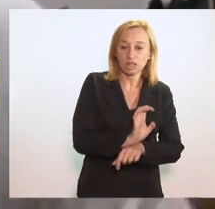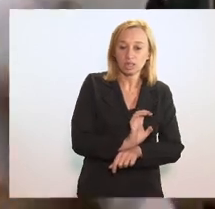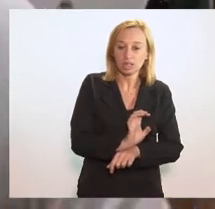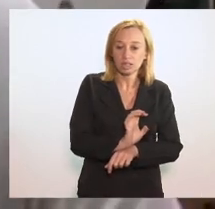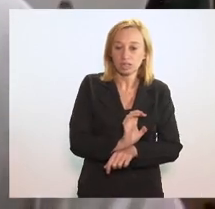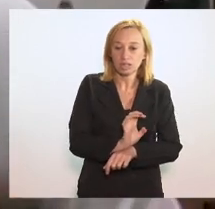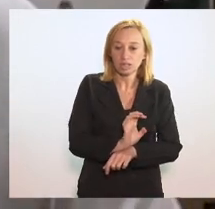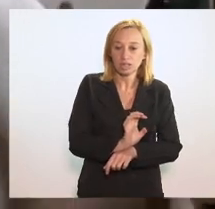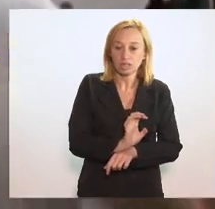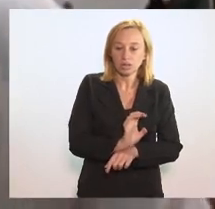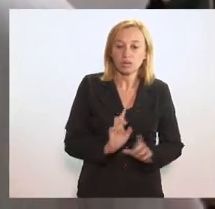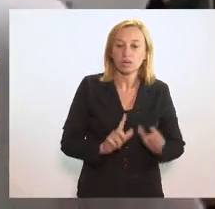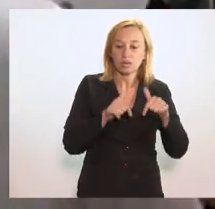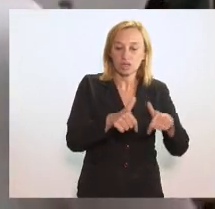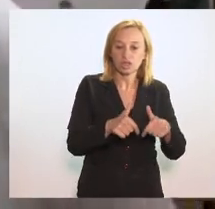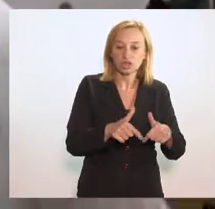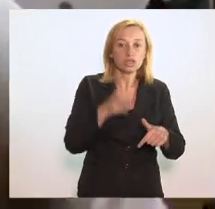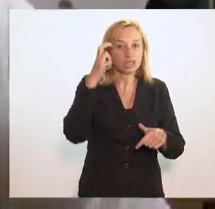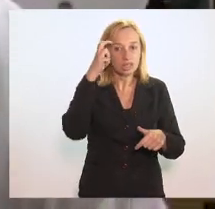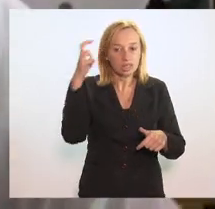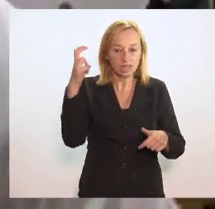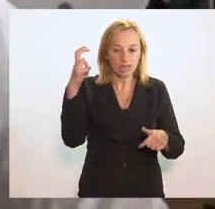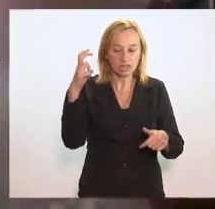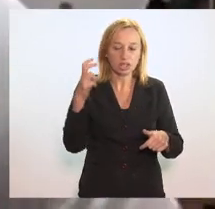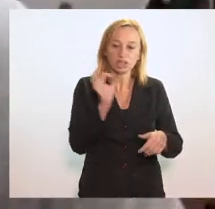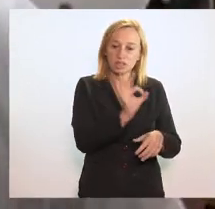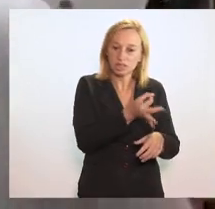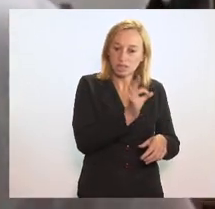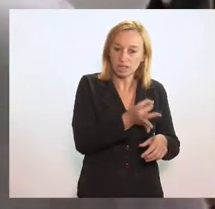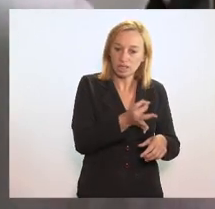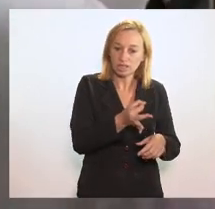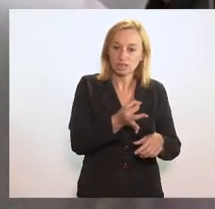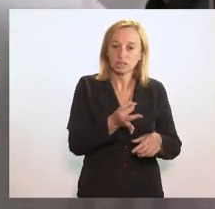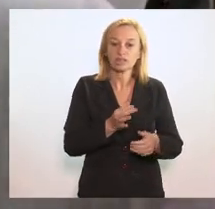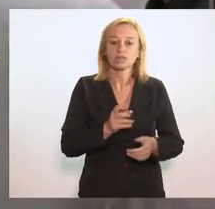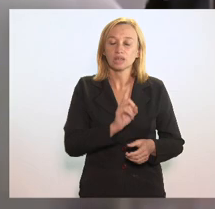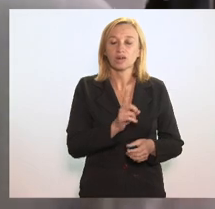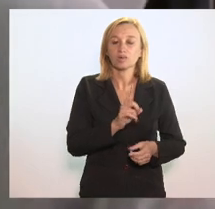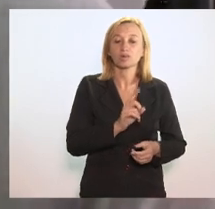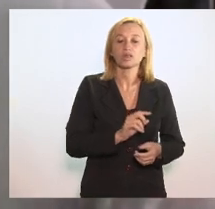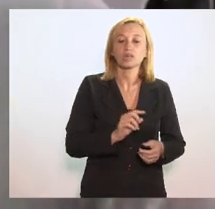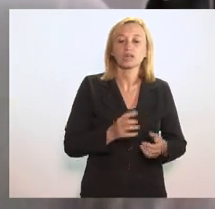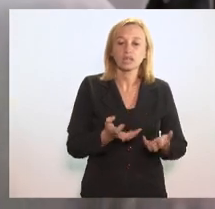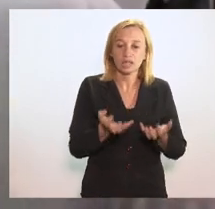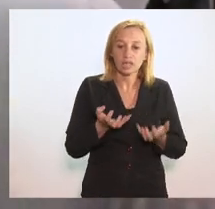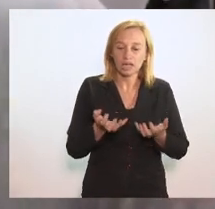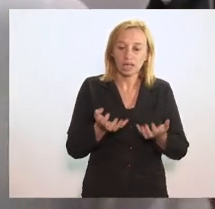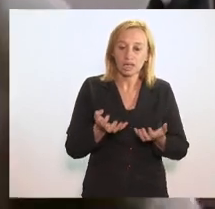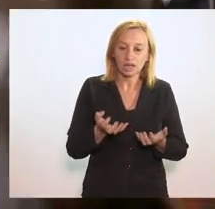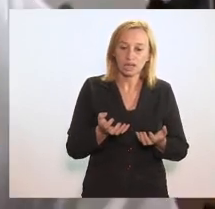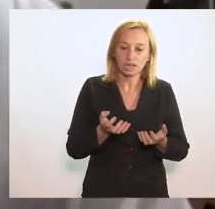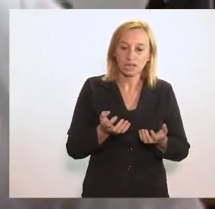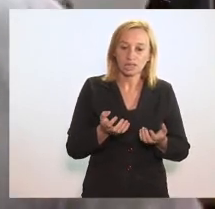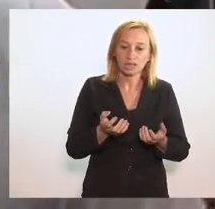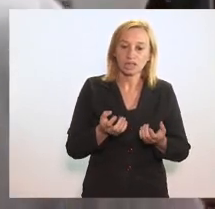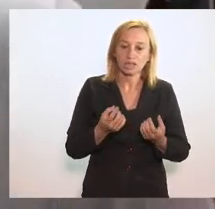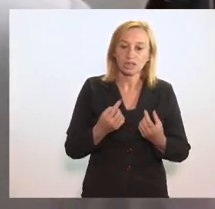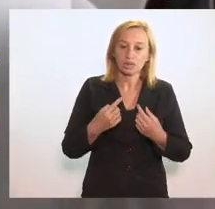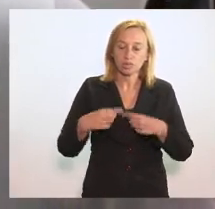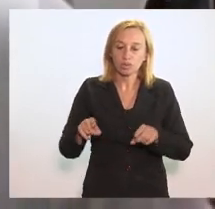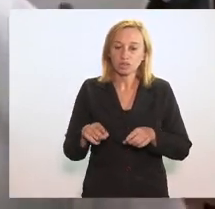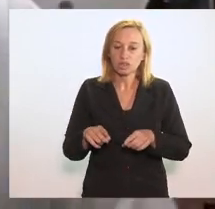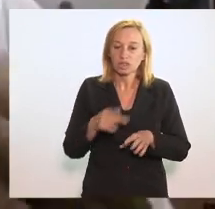de fazer uma ação inteligente que, de fato, coíba aglomerações, não. Ele quer ficar indo em cima de quem está a